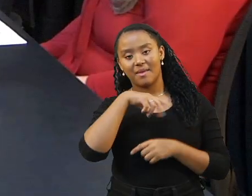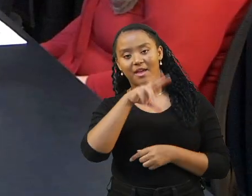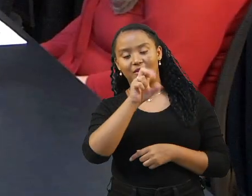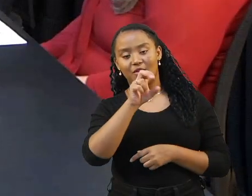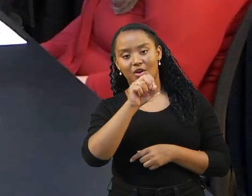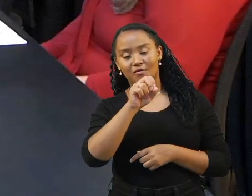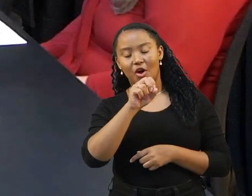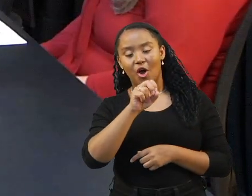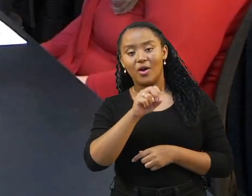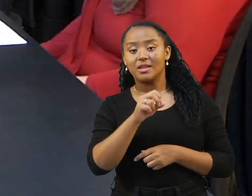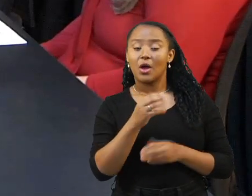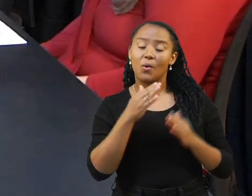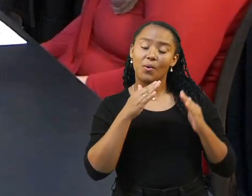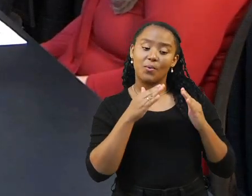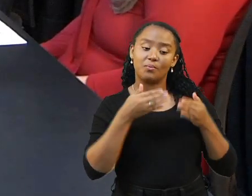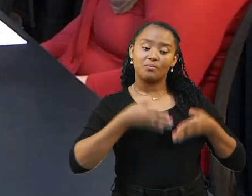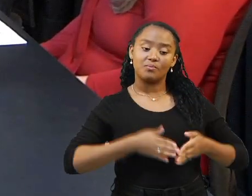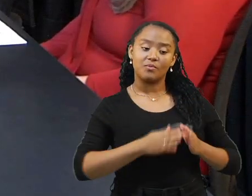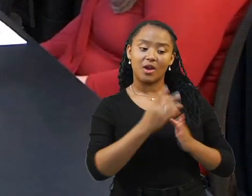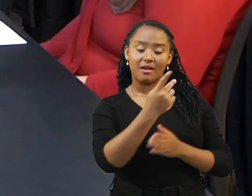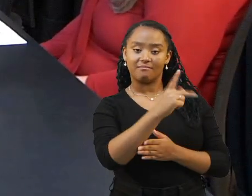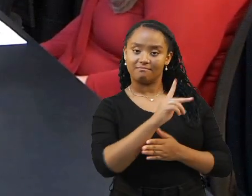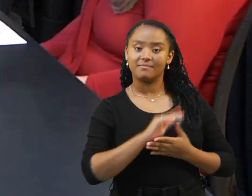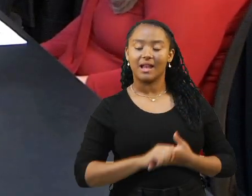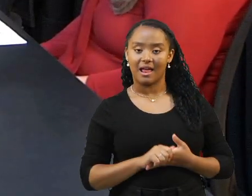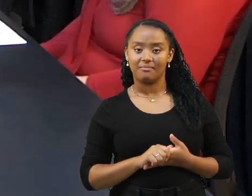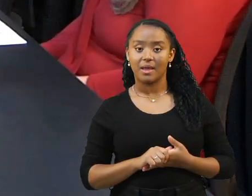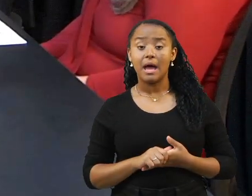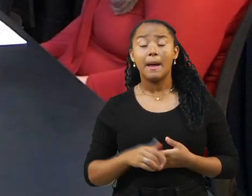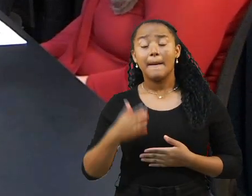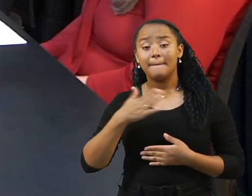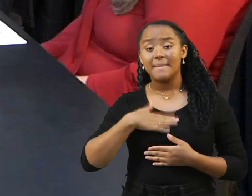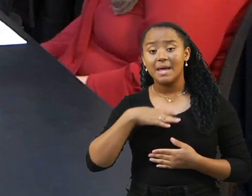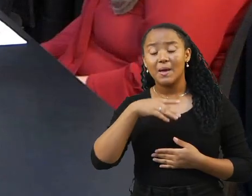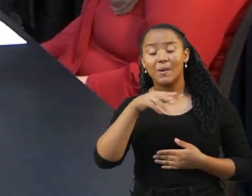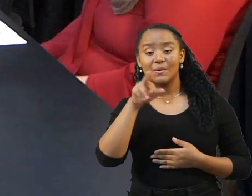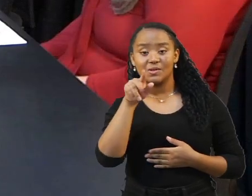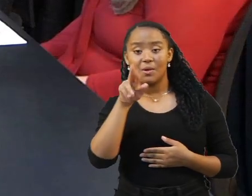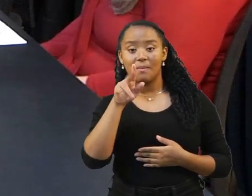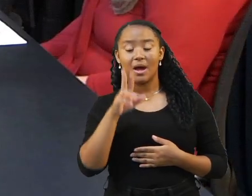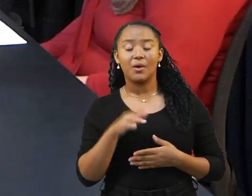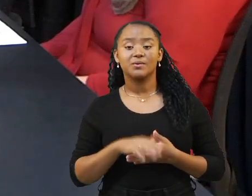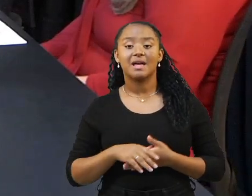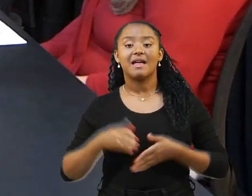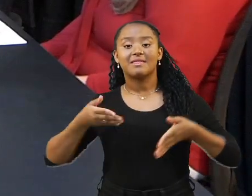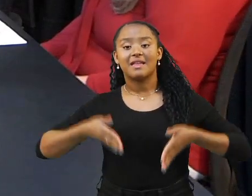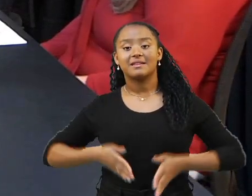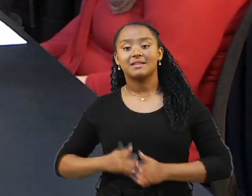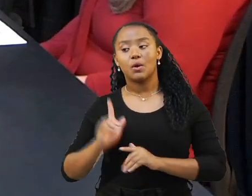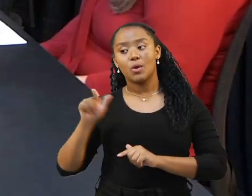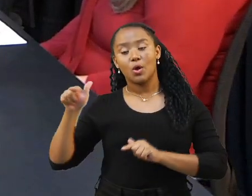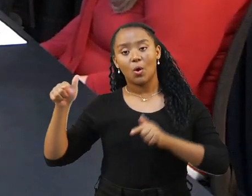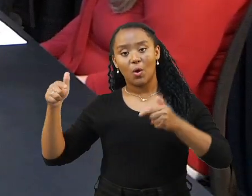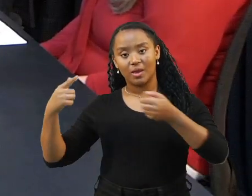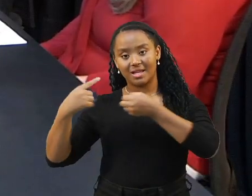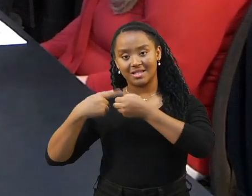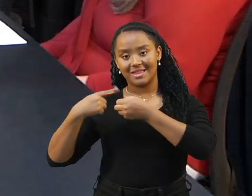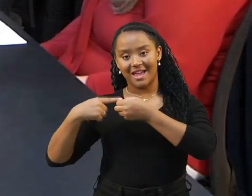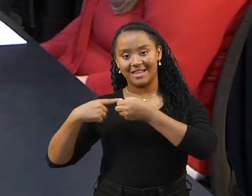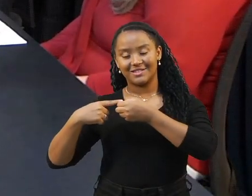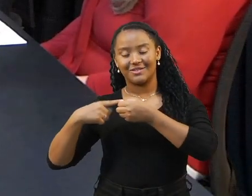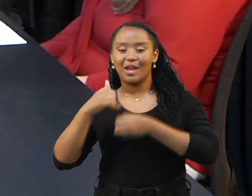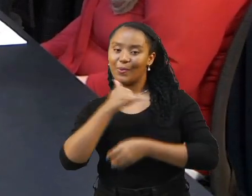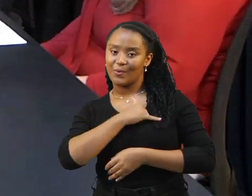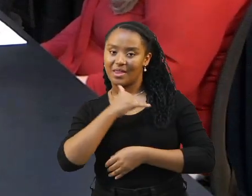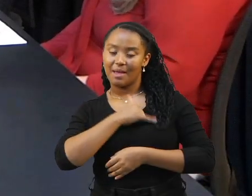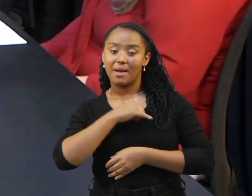nasci aqui. Meus irmãos nasceram em outras cidades, em Ituiutaba. E meu pai